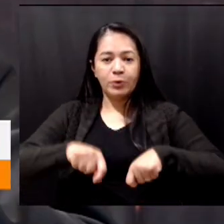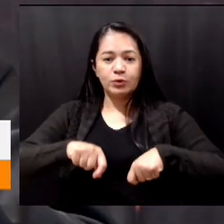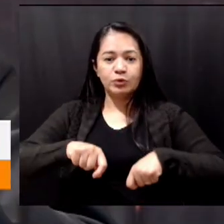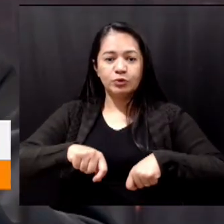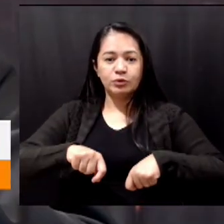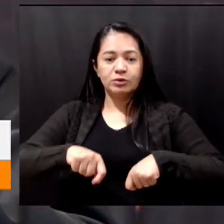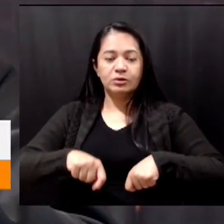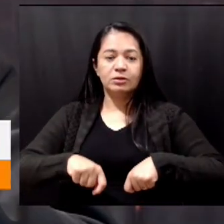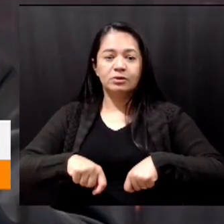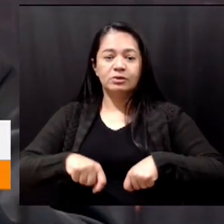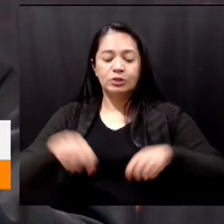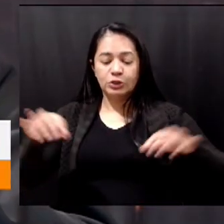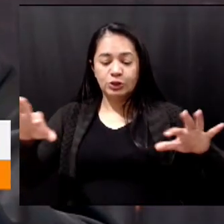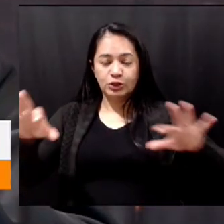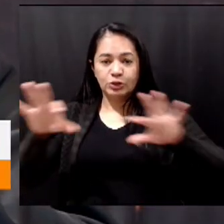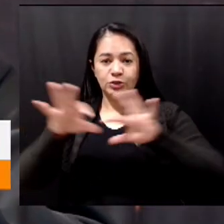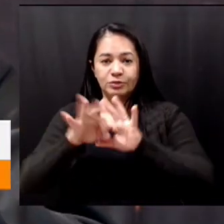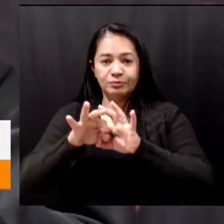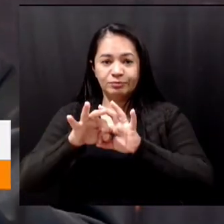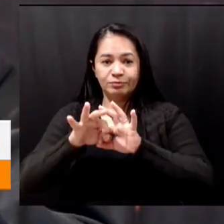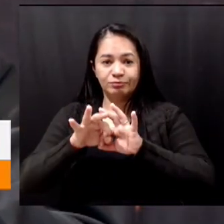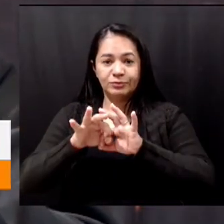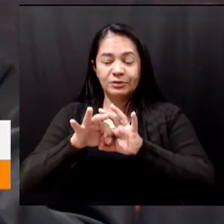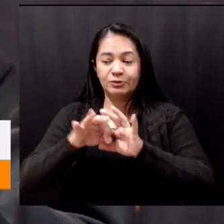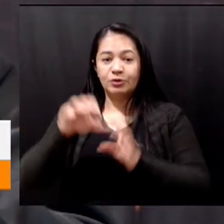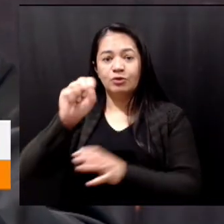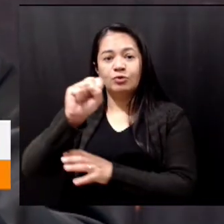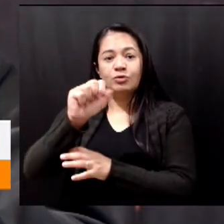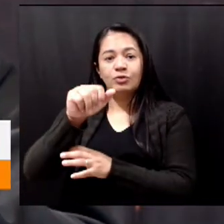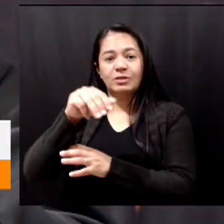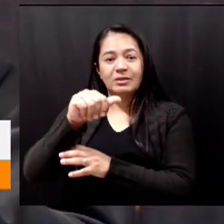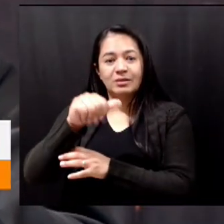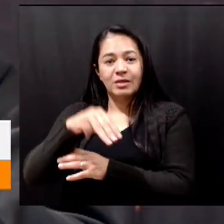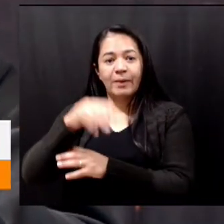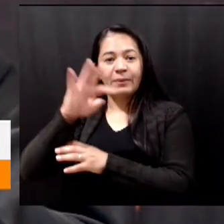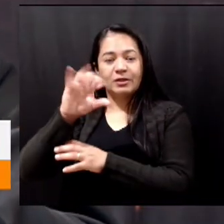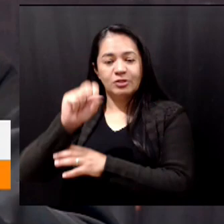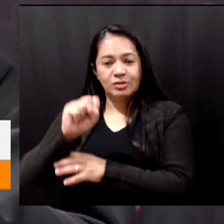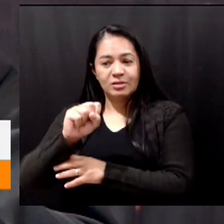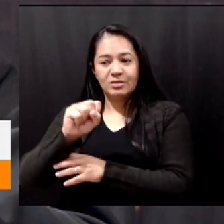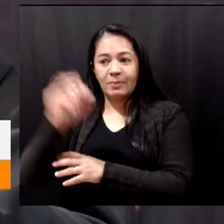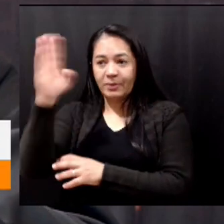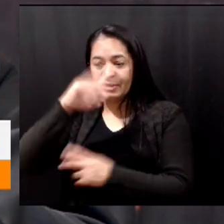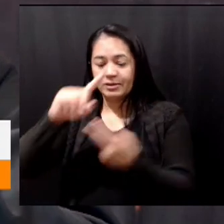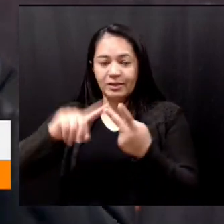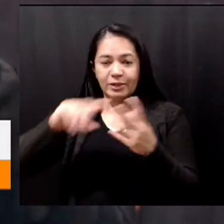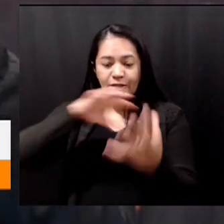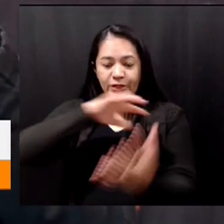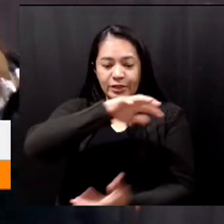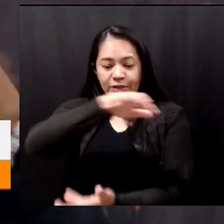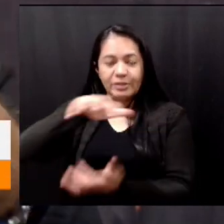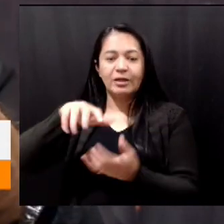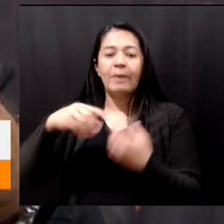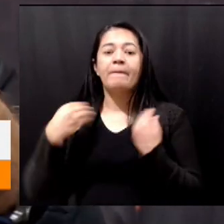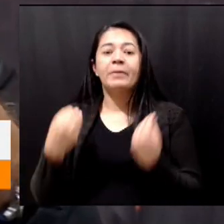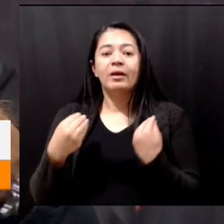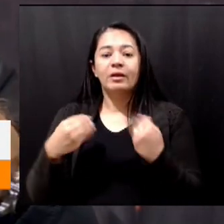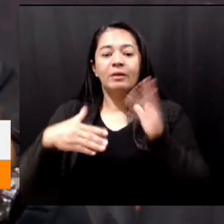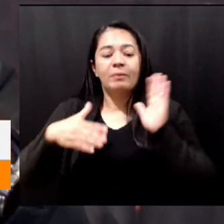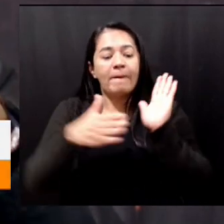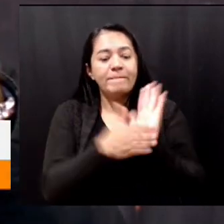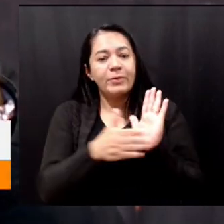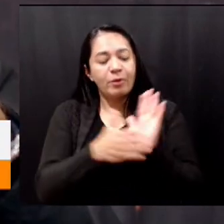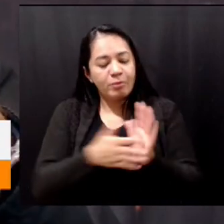summits brasileiros e internacionais. Para que isso, né? Para a gente levar uma proposta de colaboração extrema,